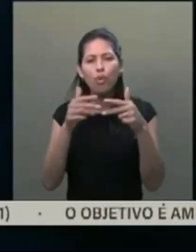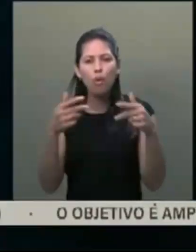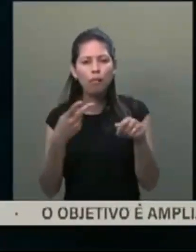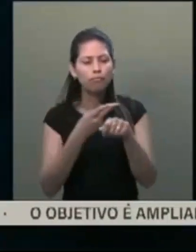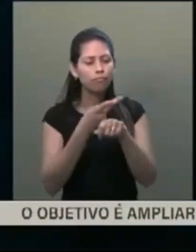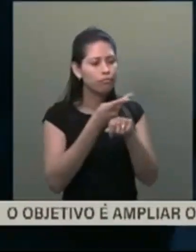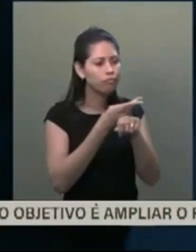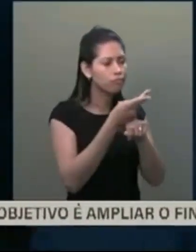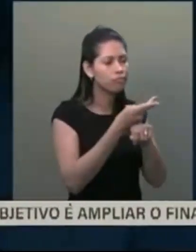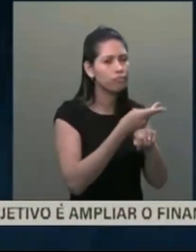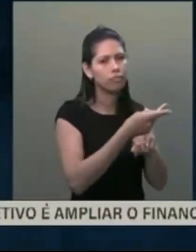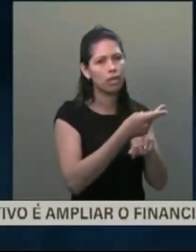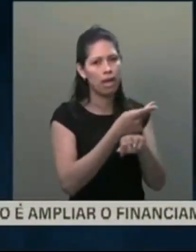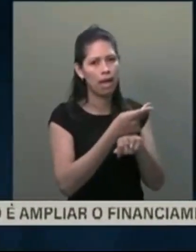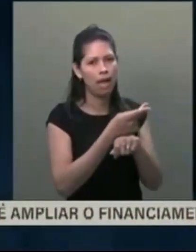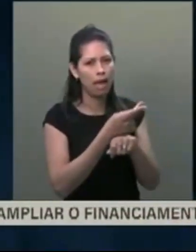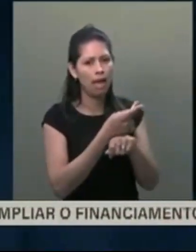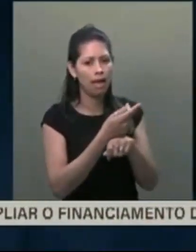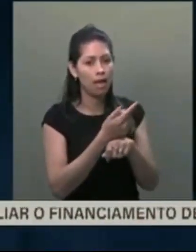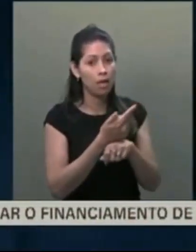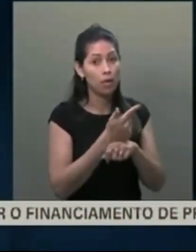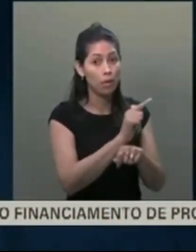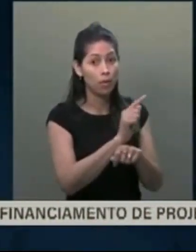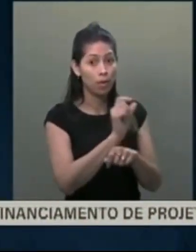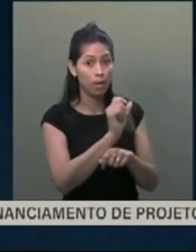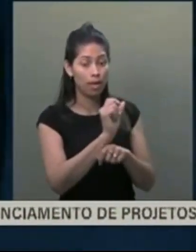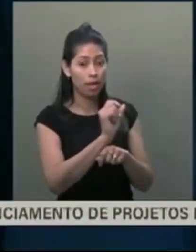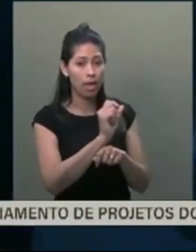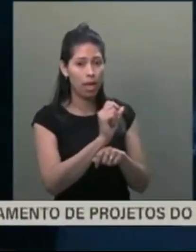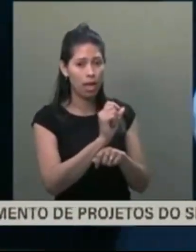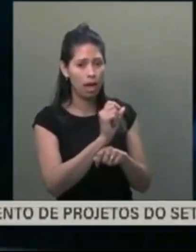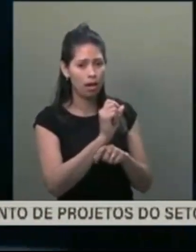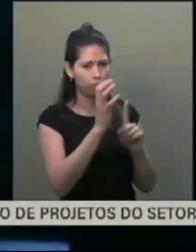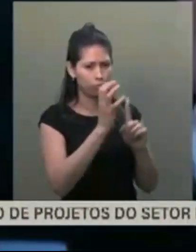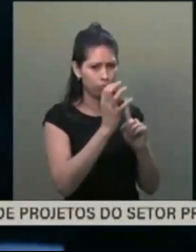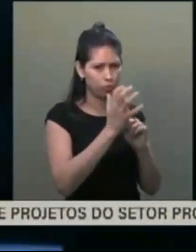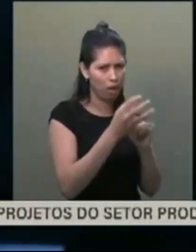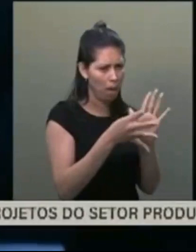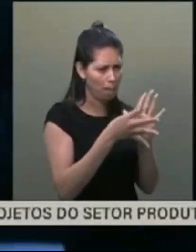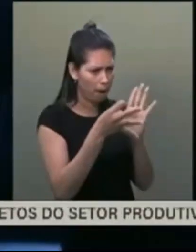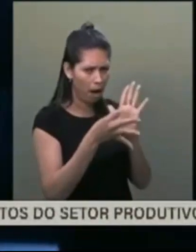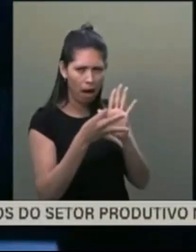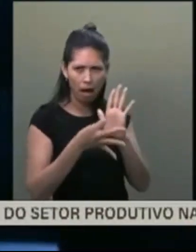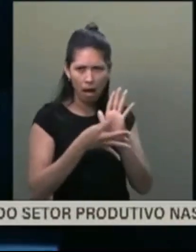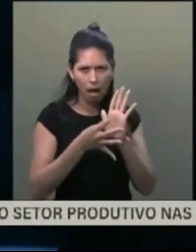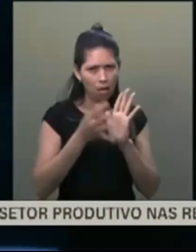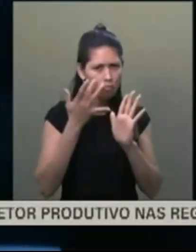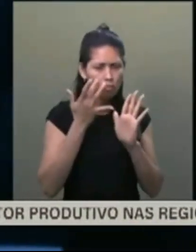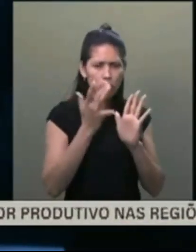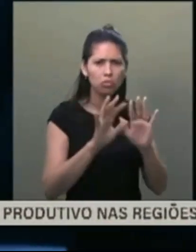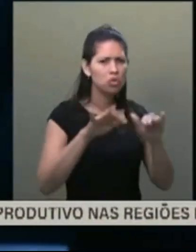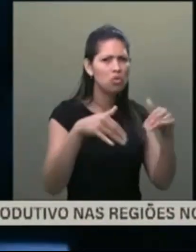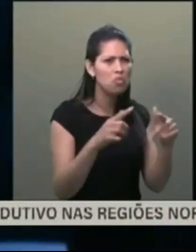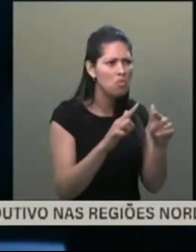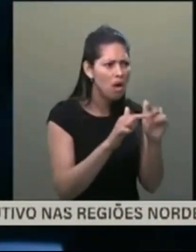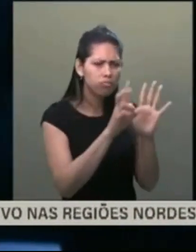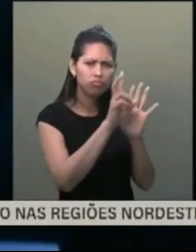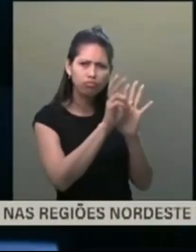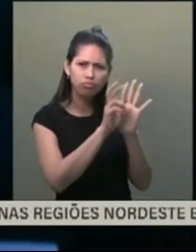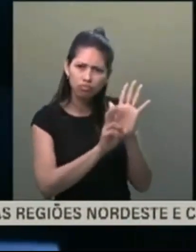mandato por disseminação de críticas, eu não sei qual é o conteúdo